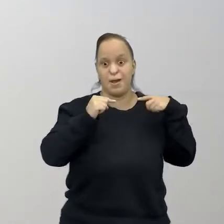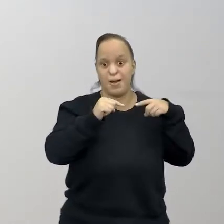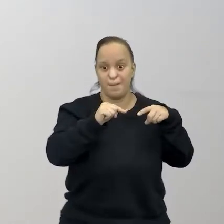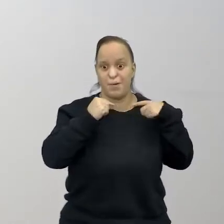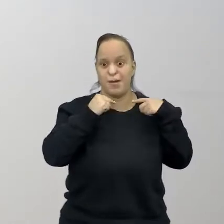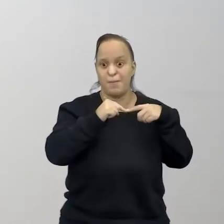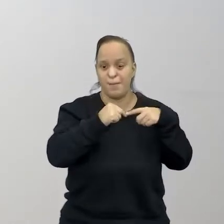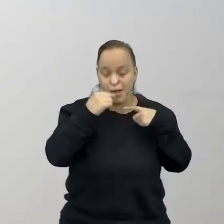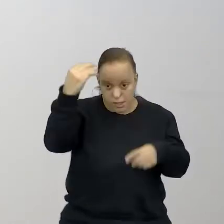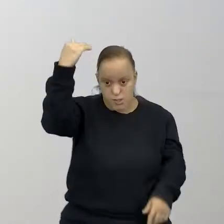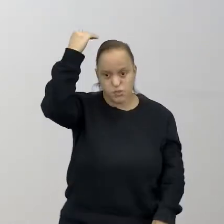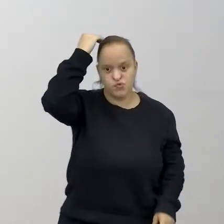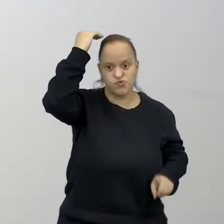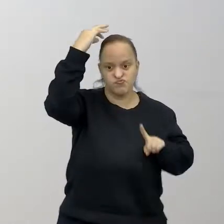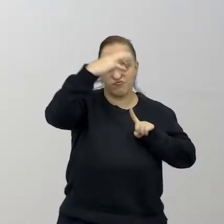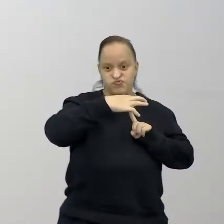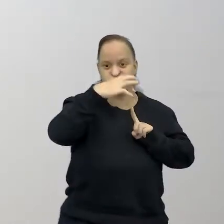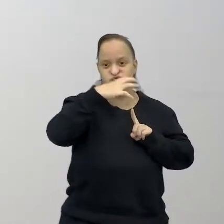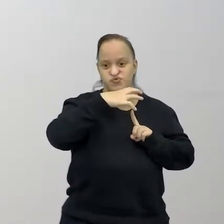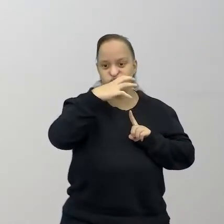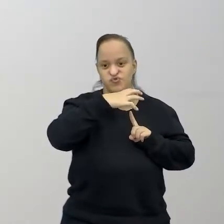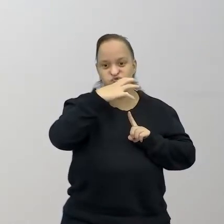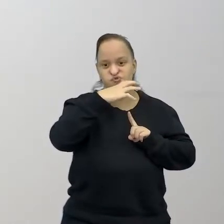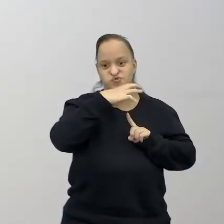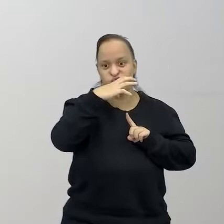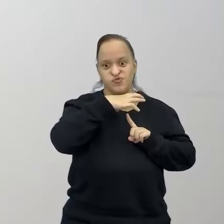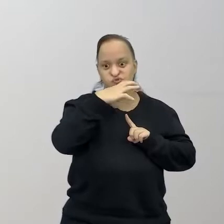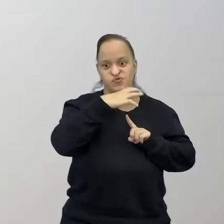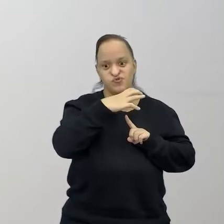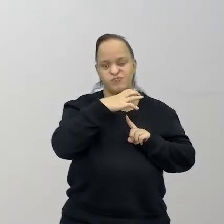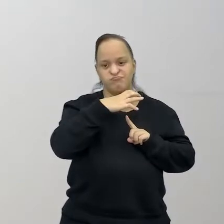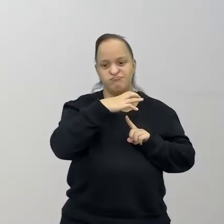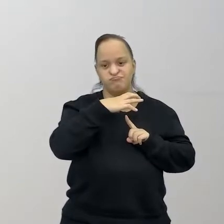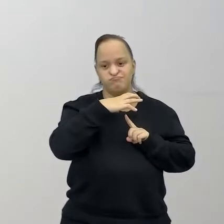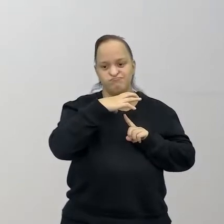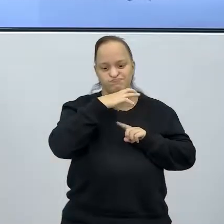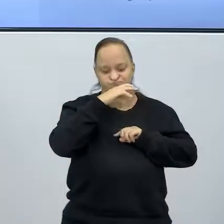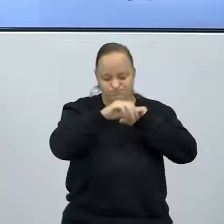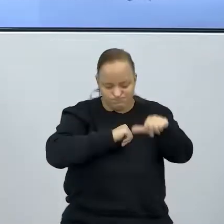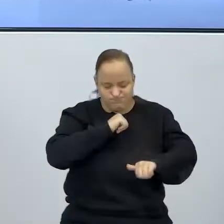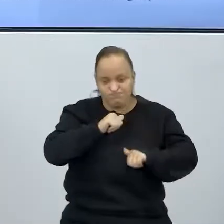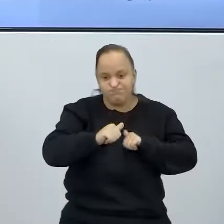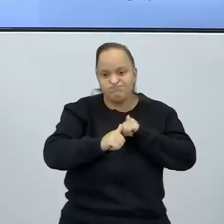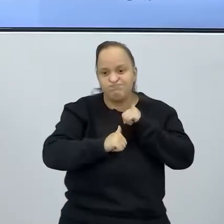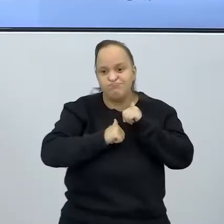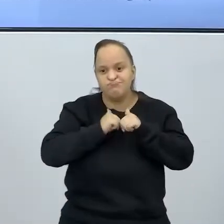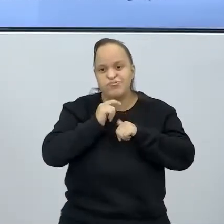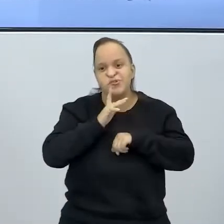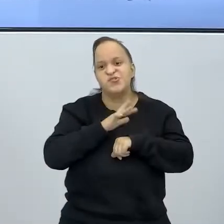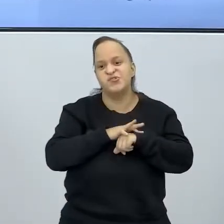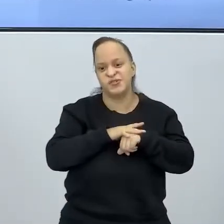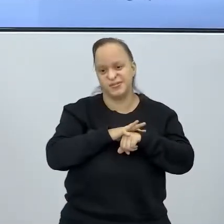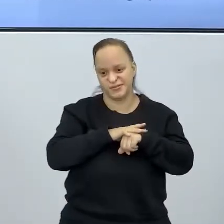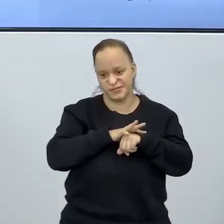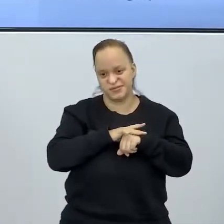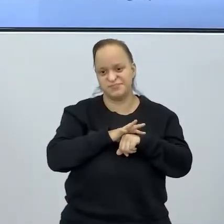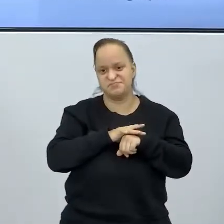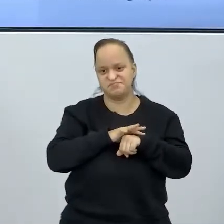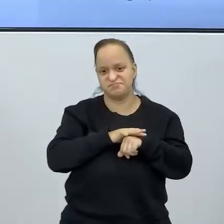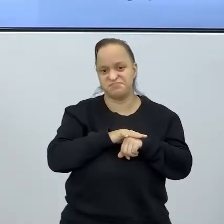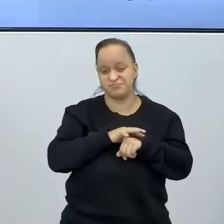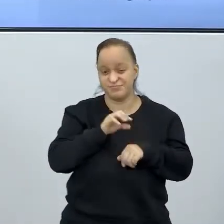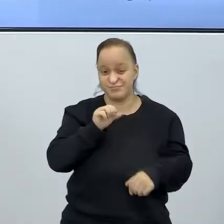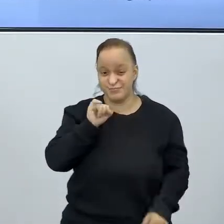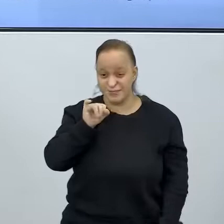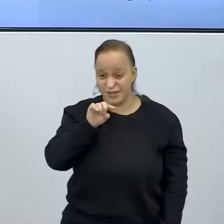pessoa, pressiona essa pessoa de uma maneira que não tem como ela não sair doente desse processo, né? Então, se vocês têm